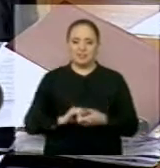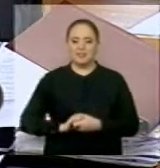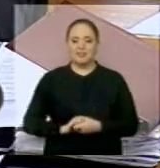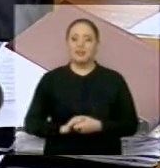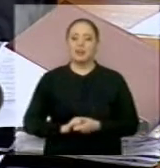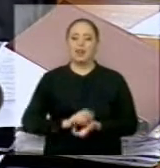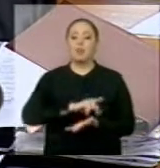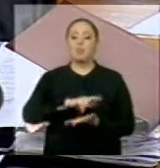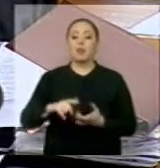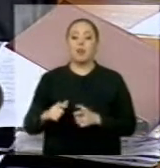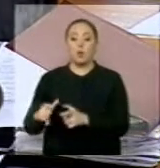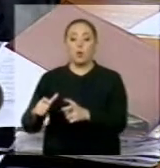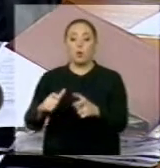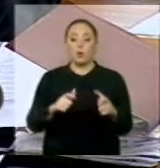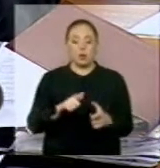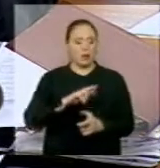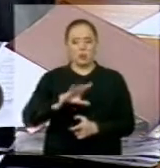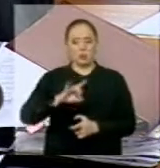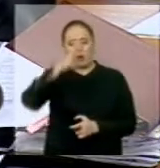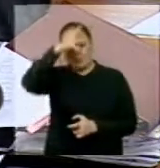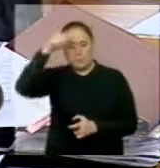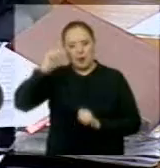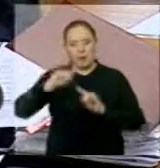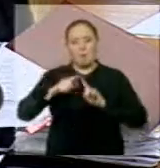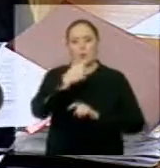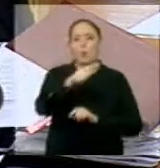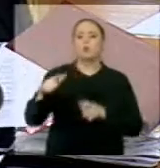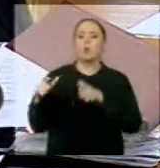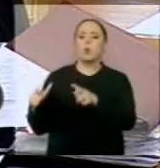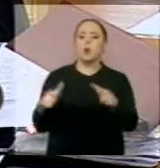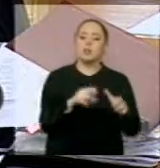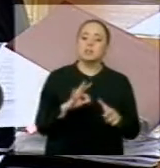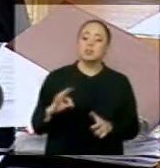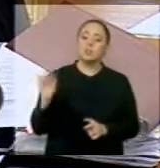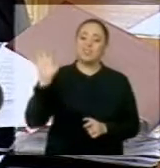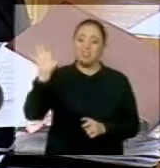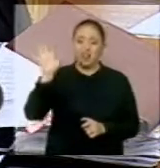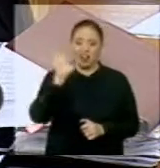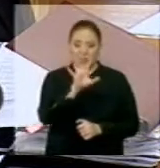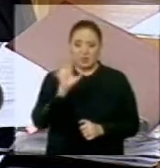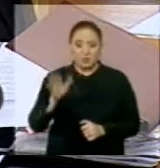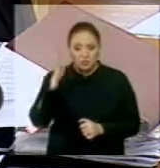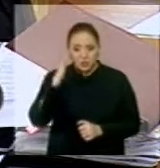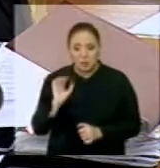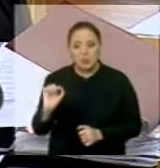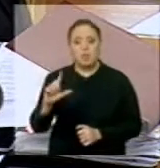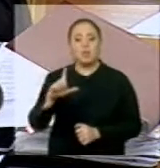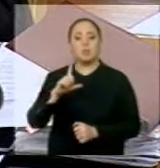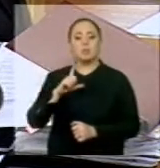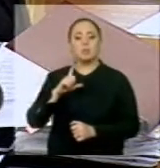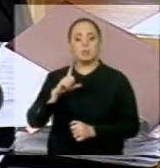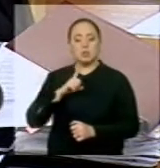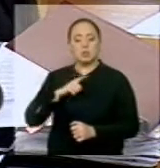inúmeros locais, não só aqui na Amazônia, inúmeros locais que todos da região sabem quem tem o